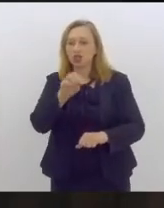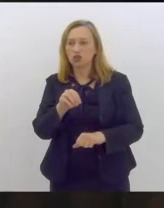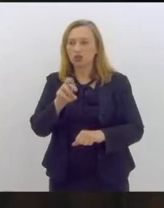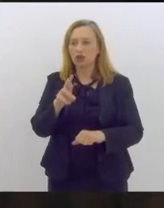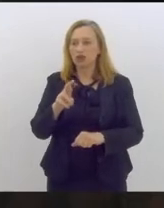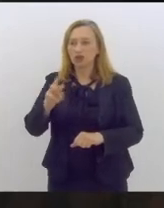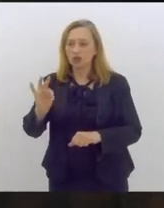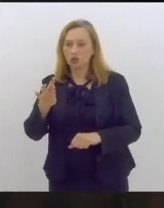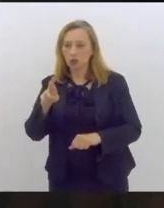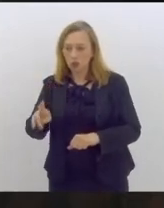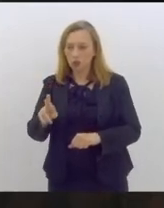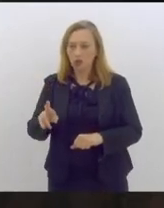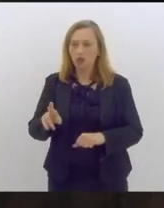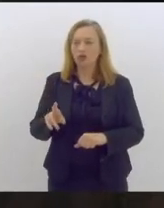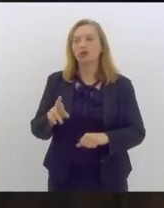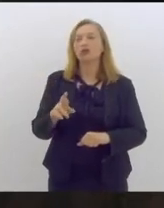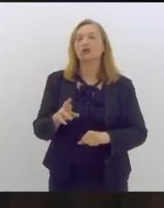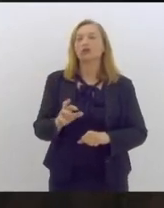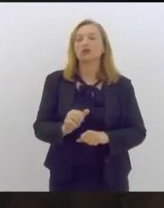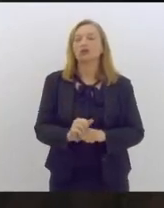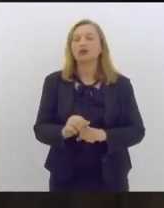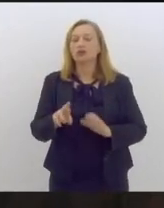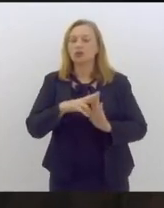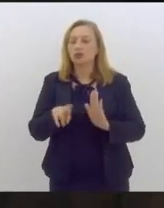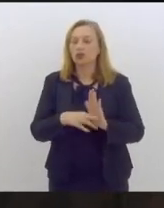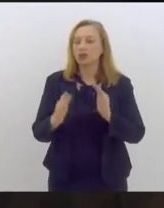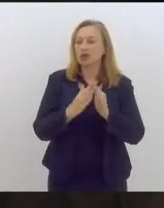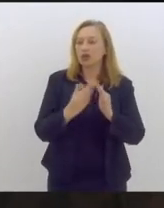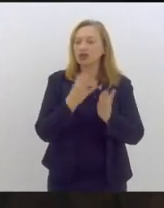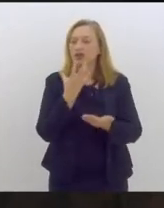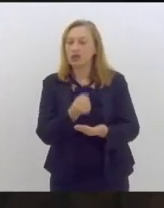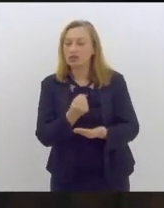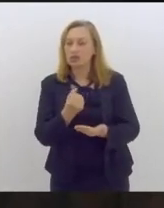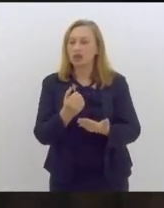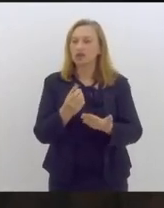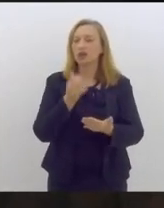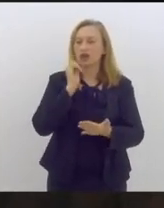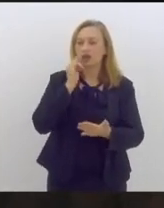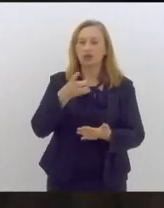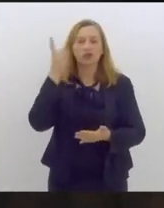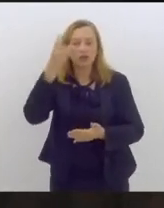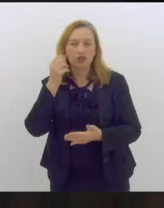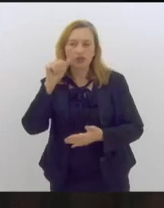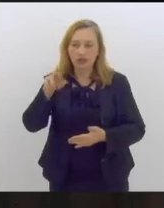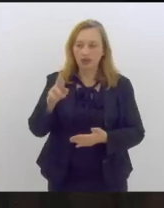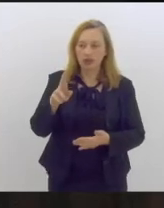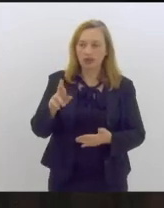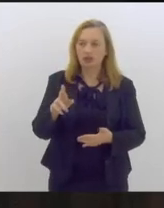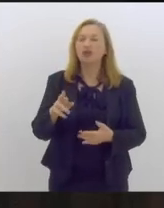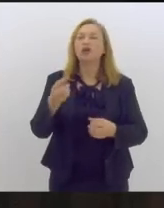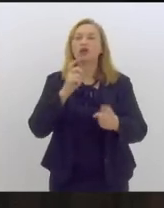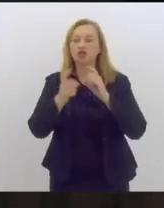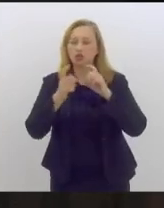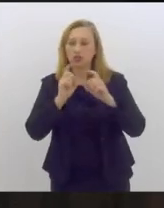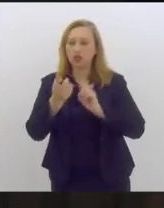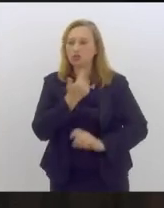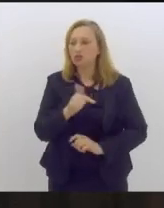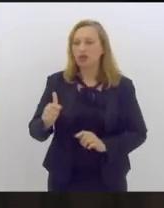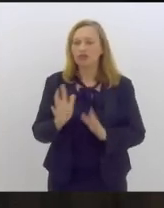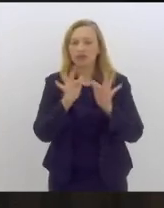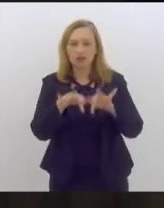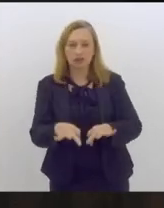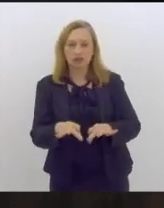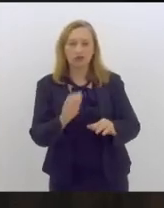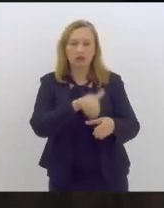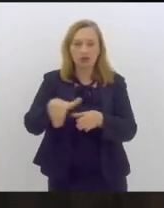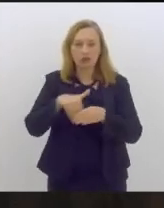póstuma a atriz Bibi Ferreira parece da comissão de normas internas e proposições externas favorável de relator Deputado rosenverg Reis em discussão não havendo Quem